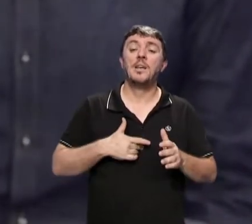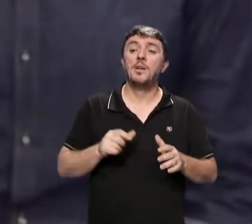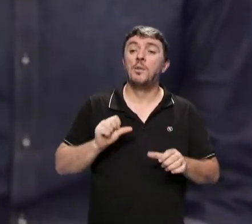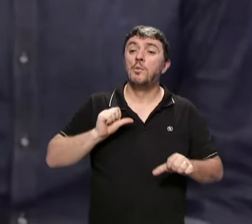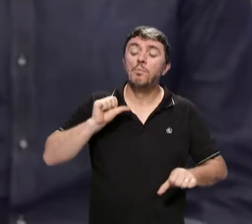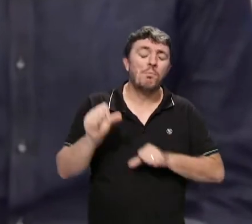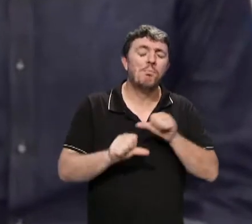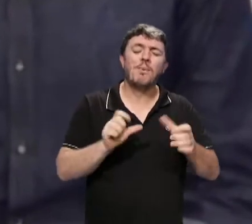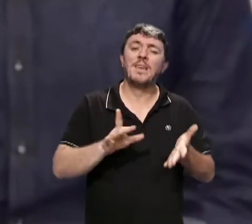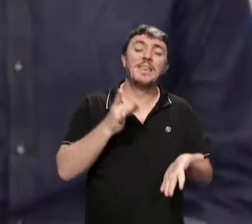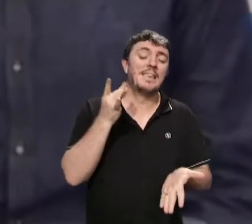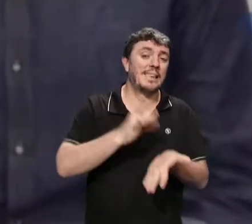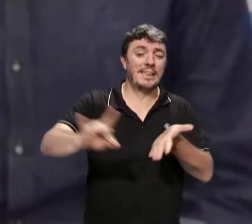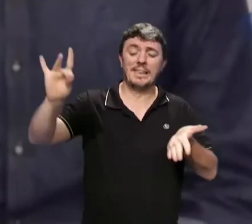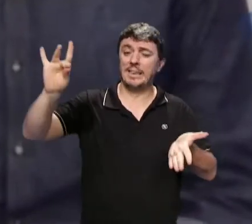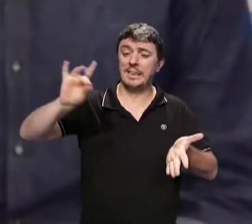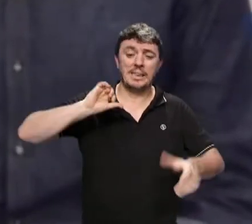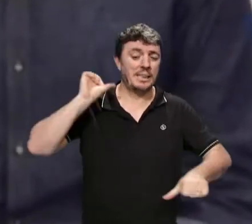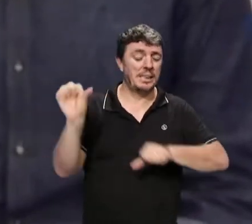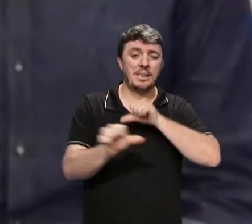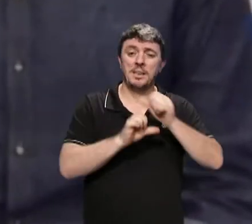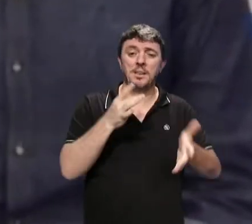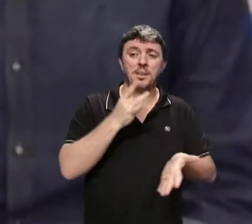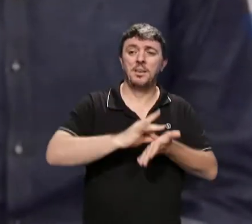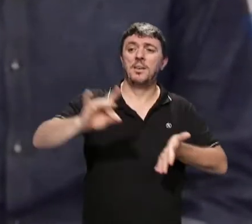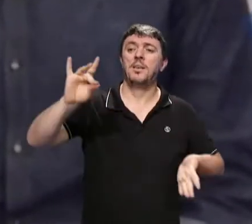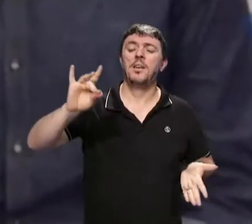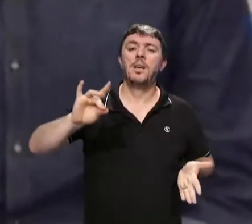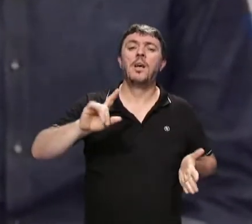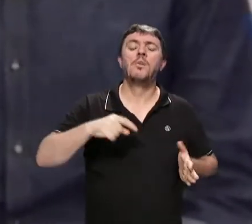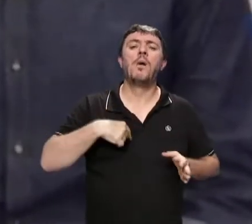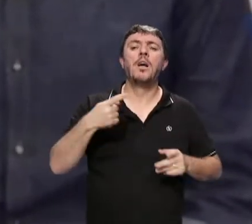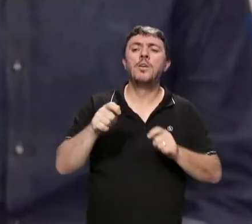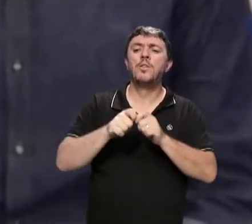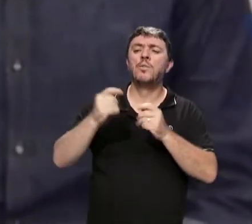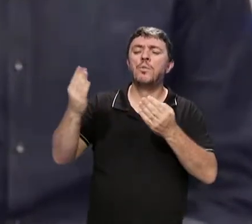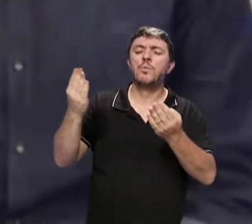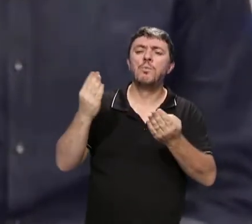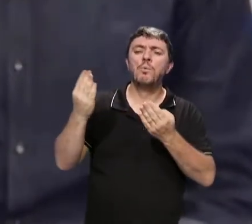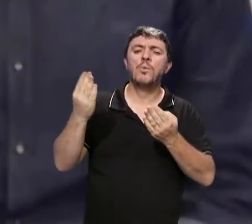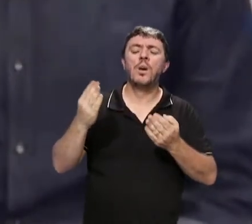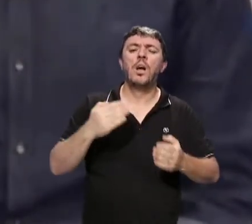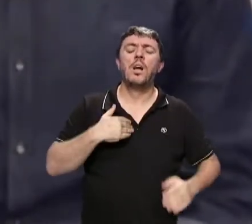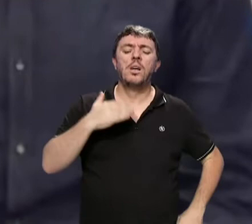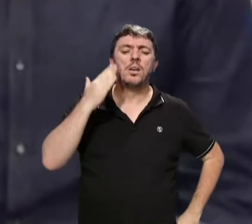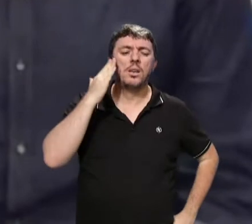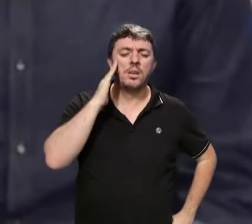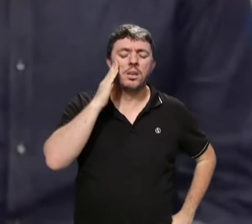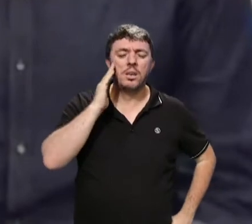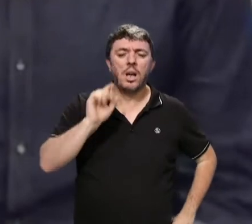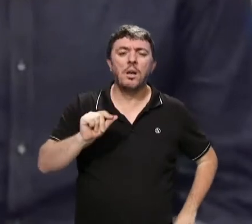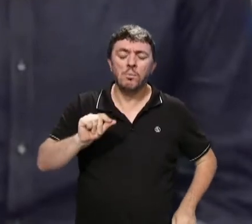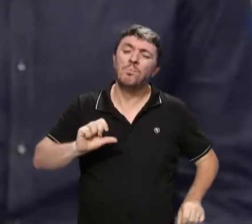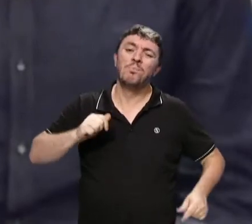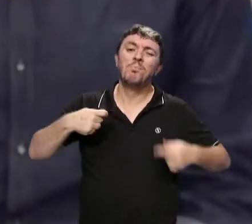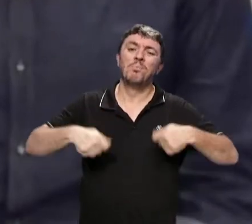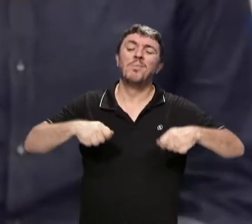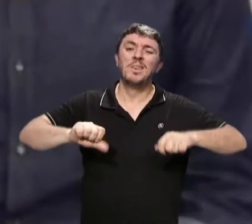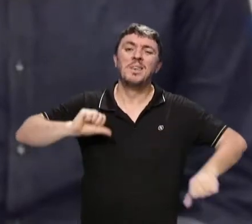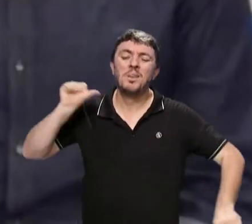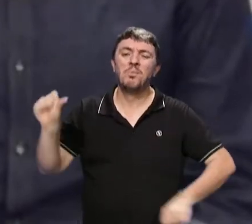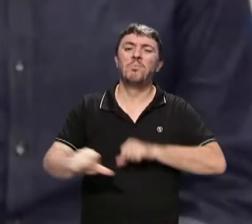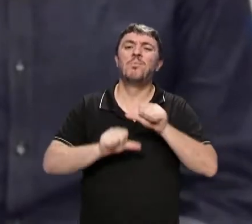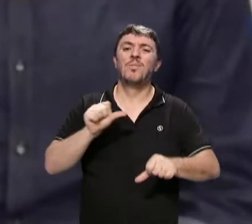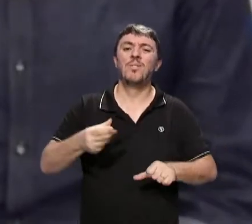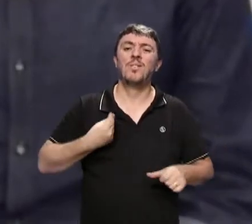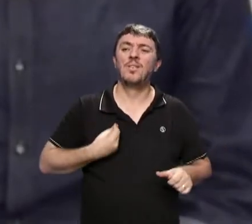detesto mudança. E eu entendi, sabe, na terapia, que às vezes o universo dá um jeito de mudar a nossa vida. Então, você está num trabalho, aí você